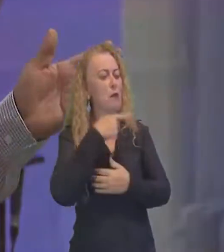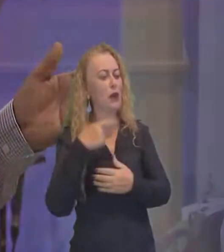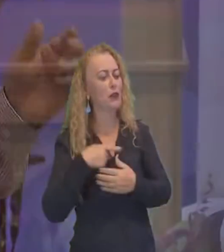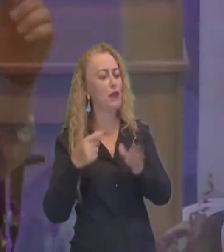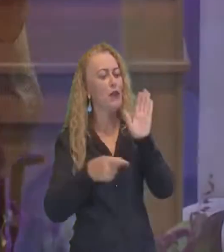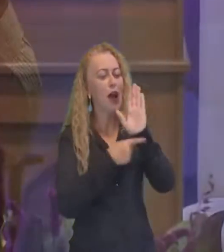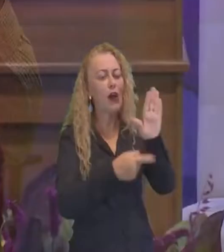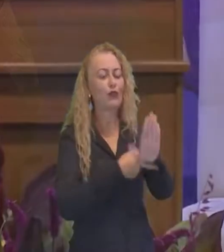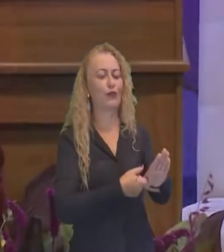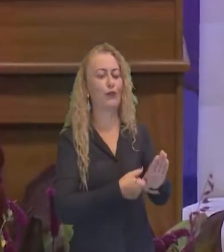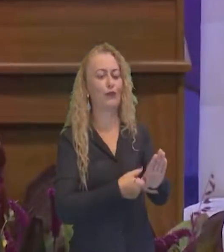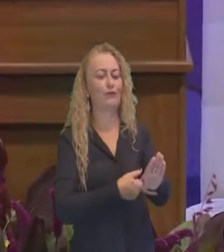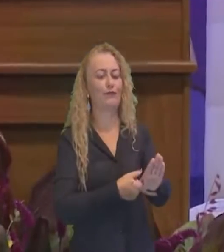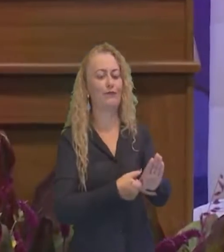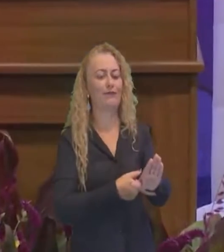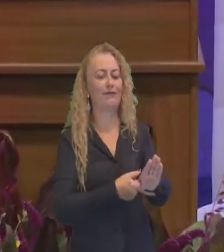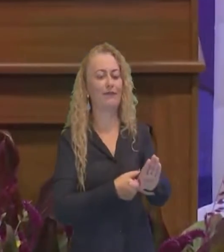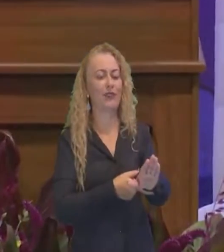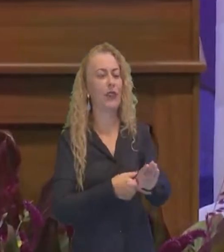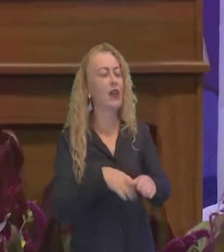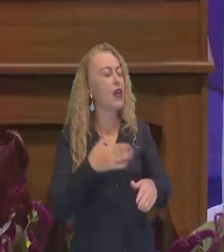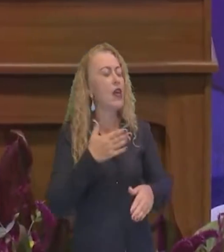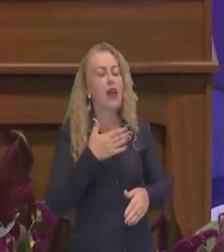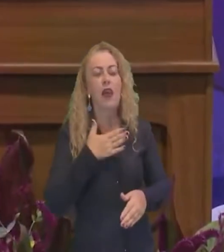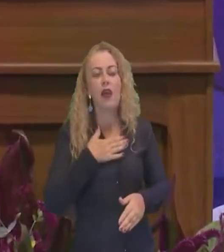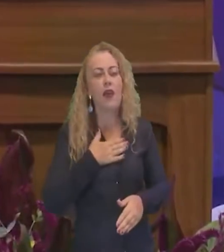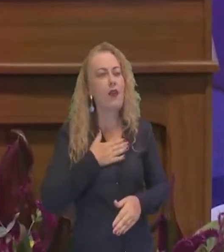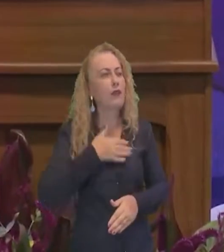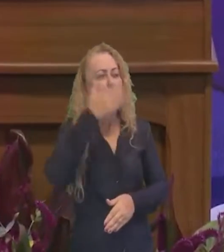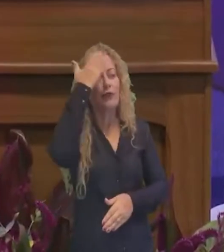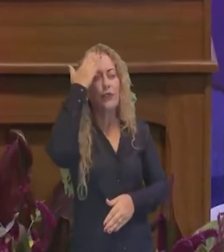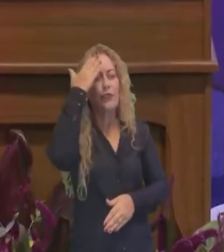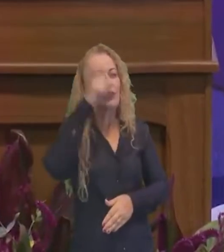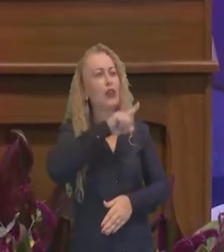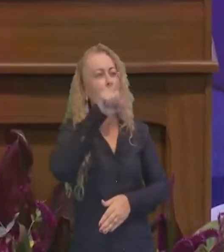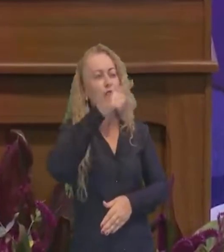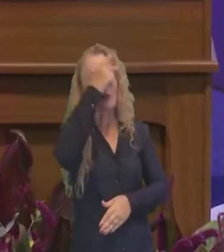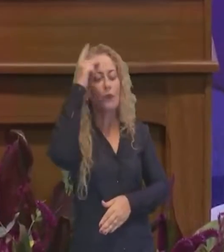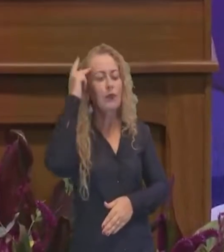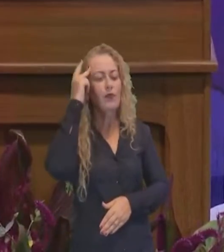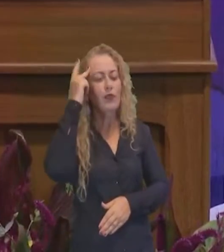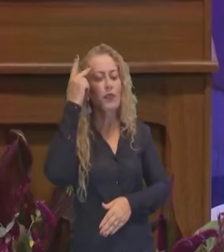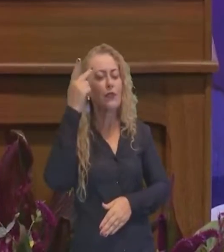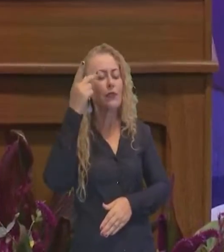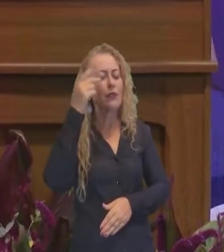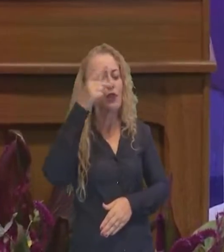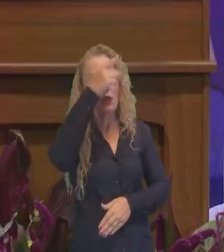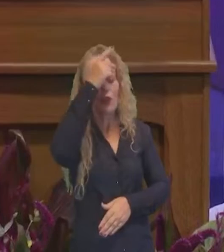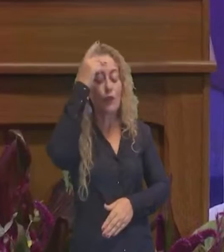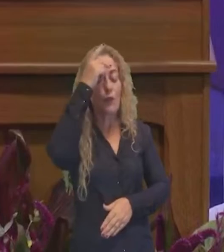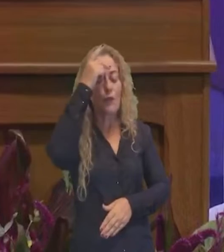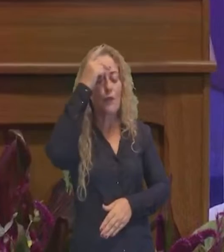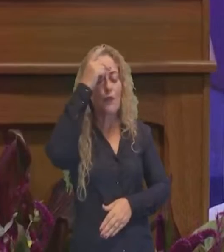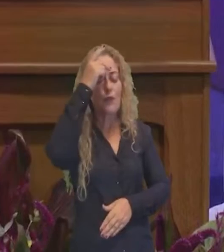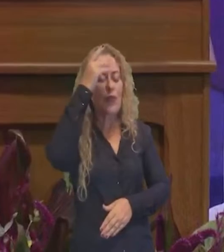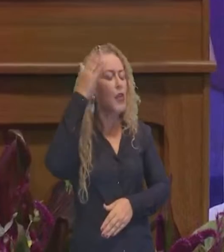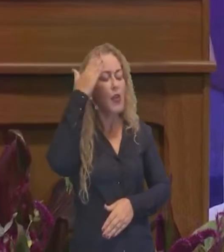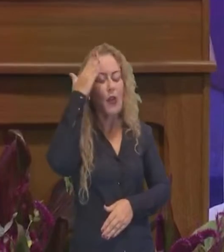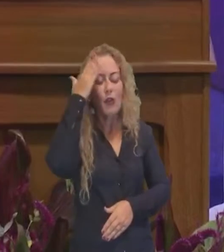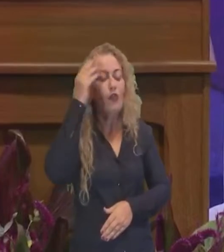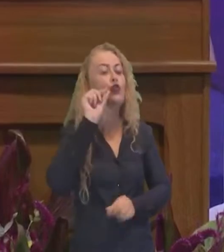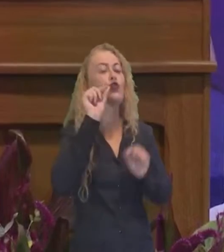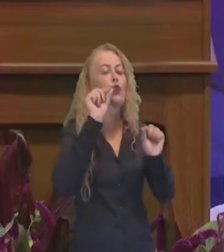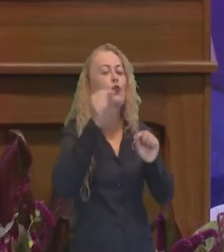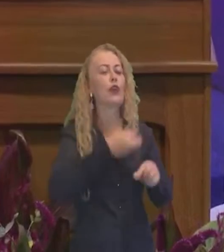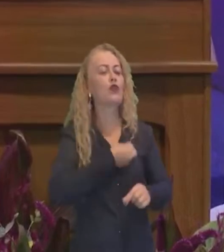eu não sei qual é a sua luta, eu não sei qual é o seu problema, mas nessa noite entrega. O Pai sabe, fala com o